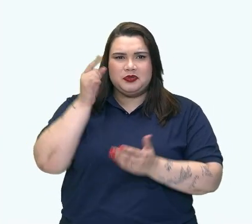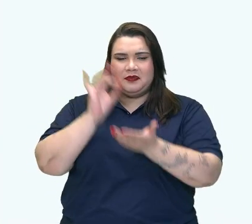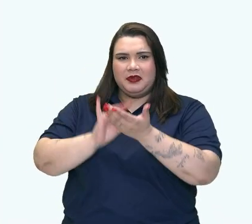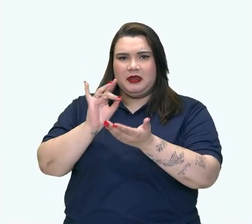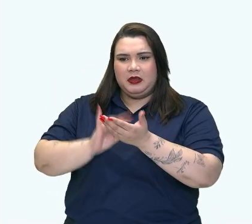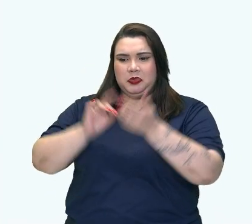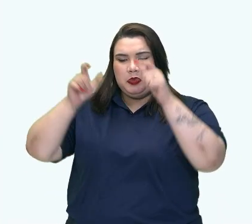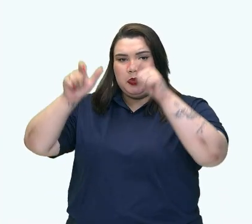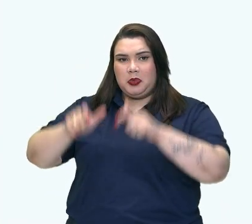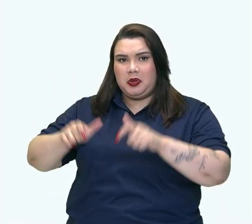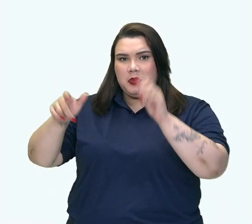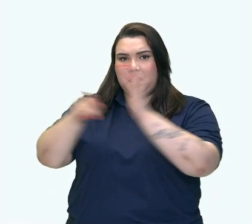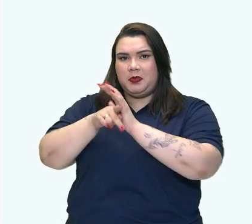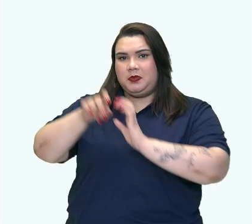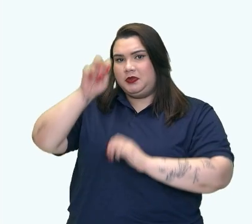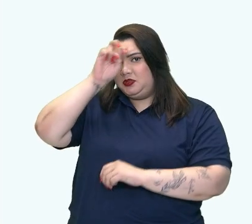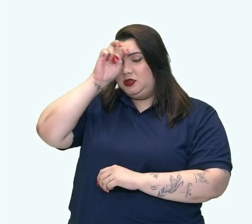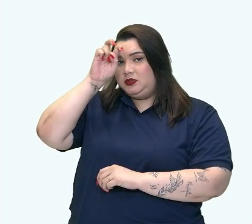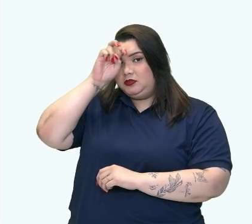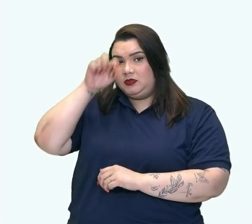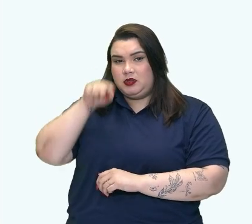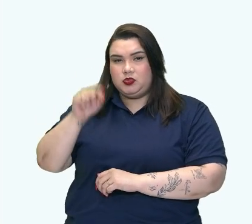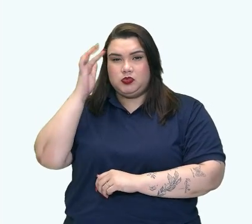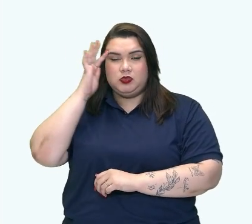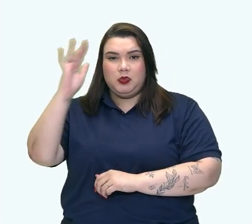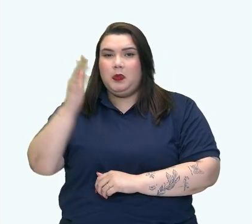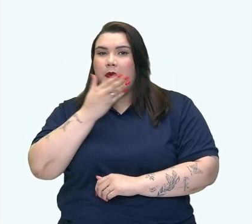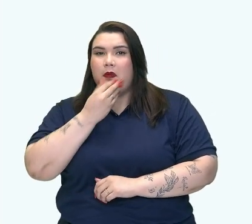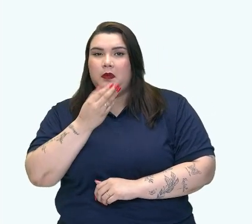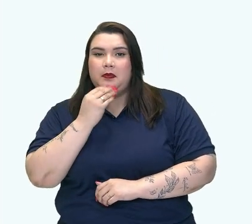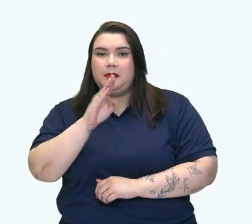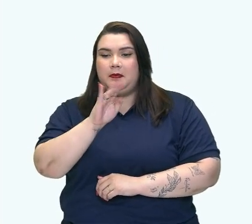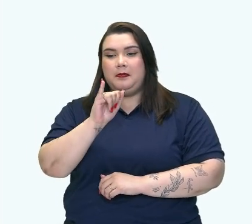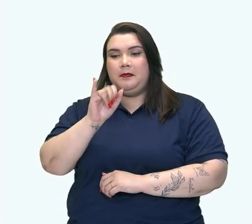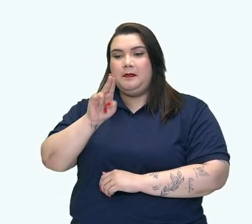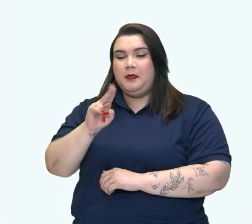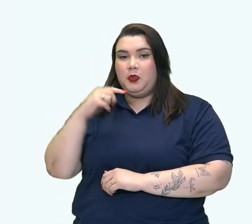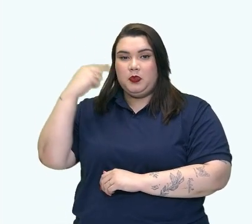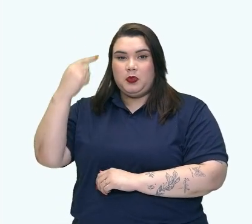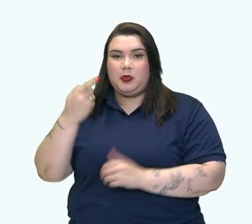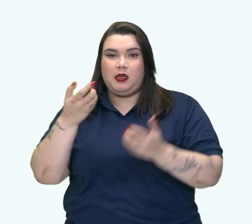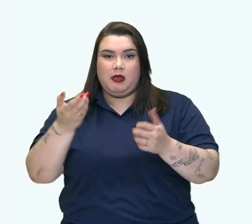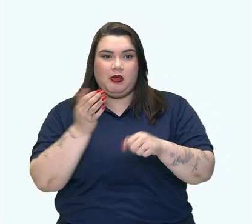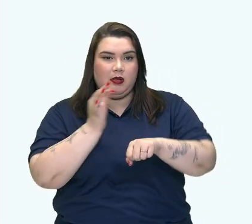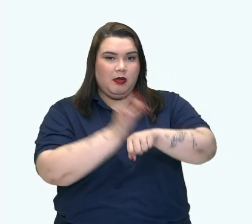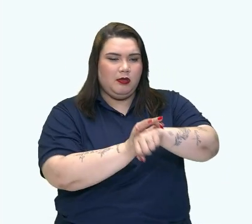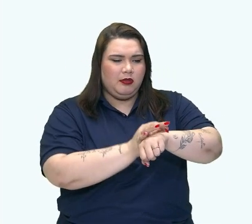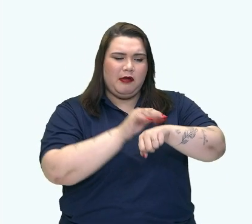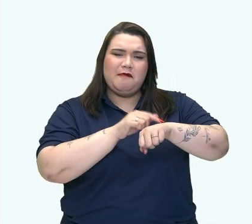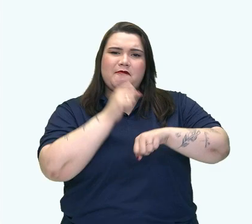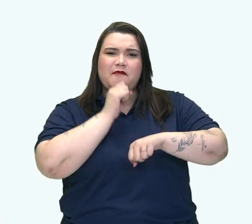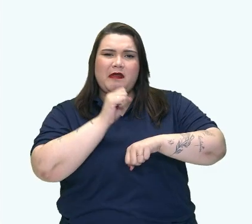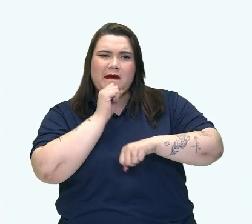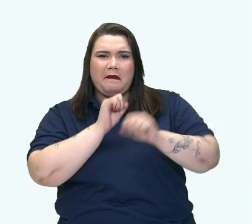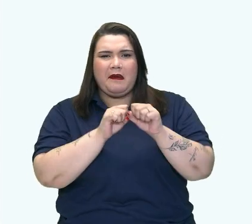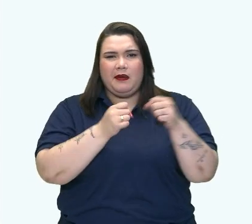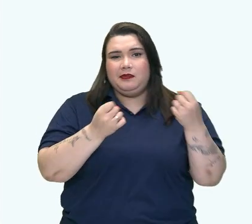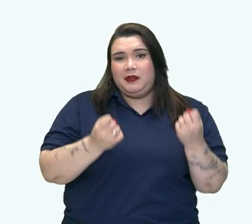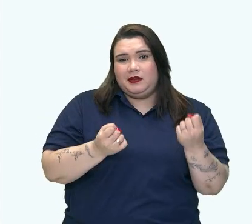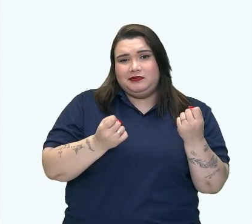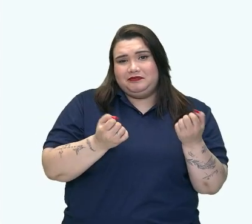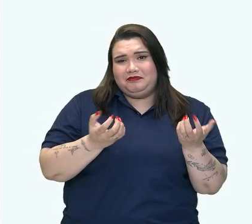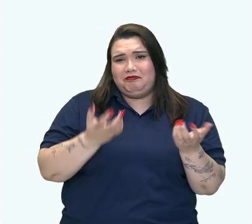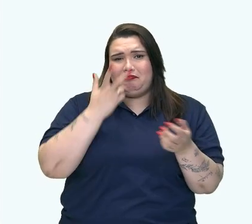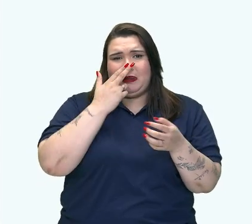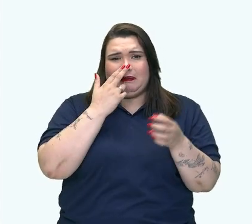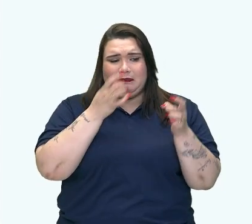de São José do Egito. O grande sonho de Bill Doido era ter um relógio. Terminou conseguindo um, velho e quebrado. Era mais